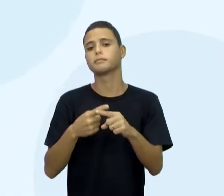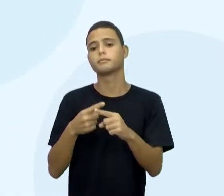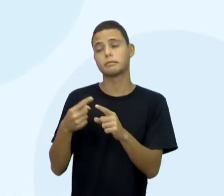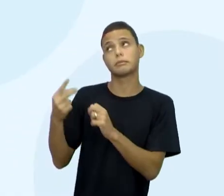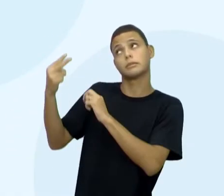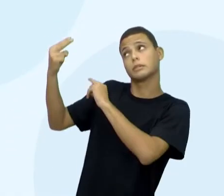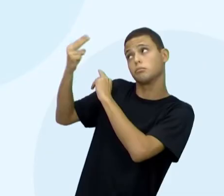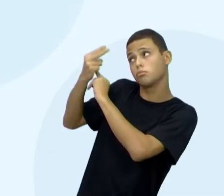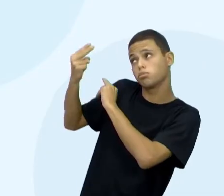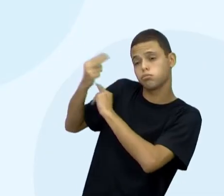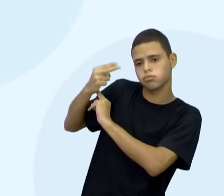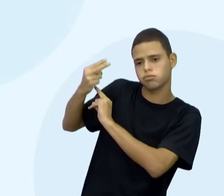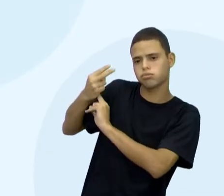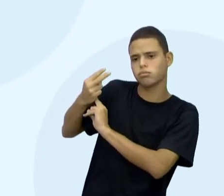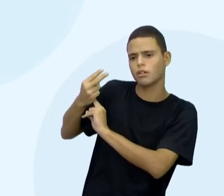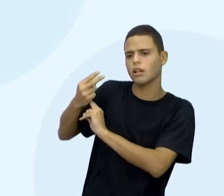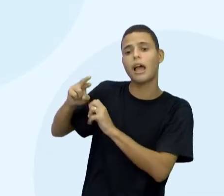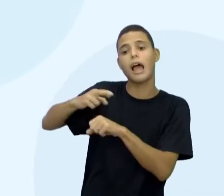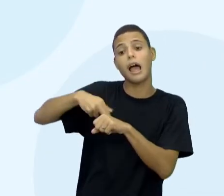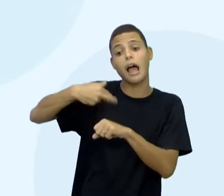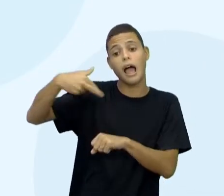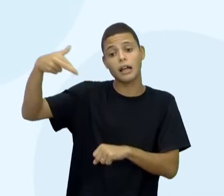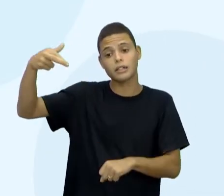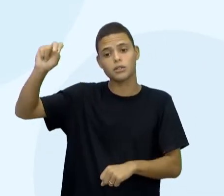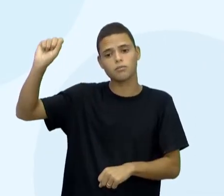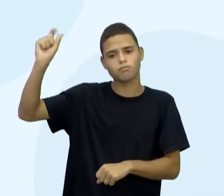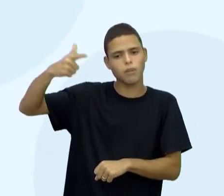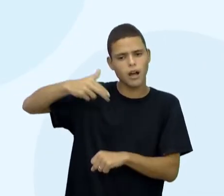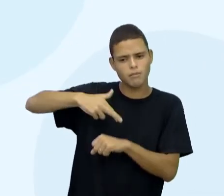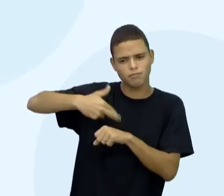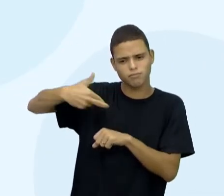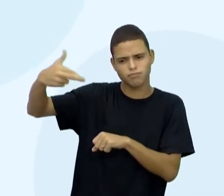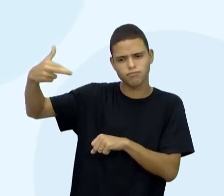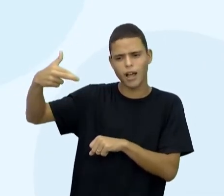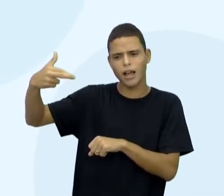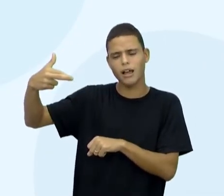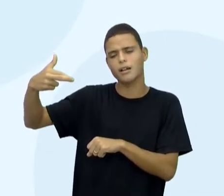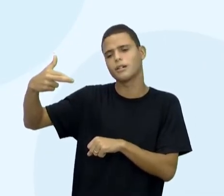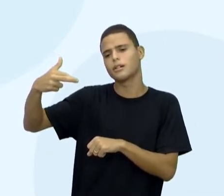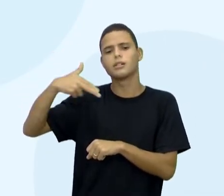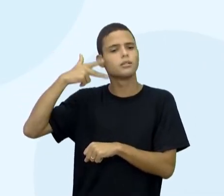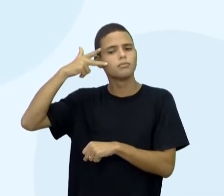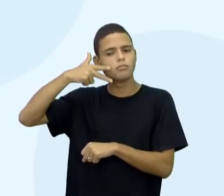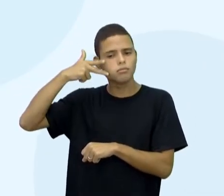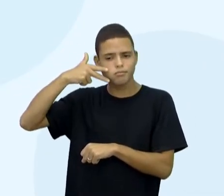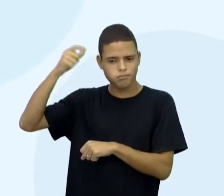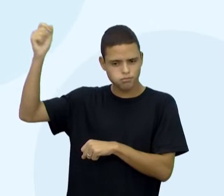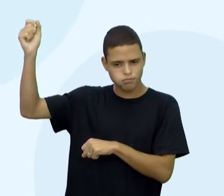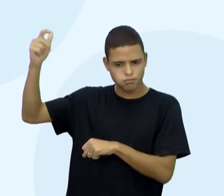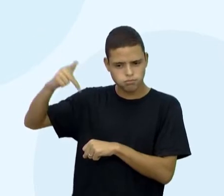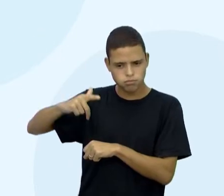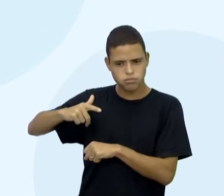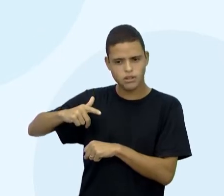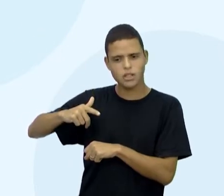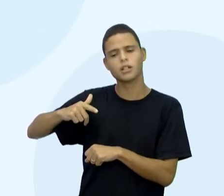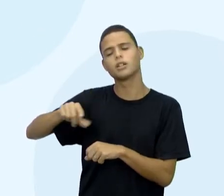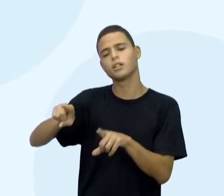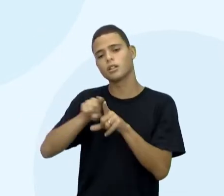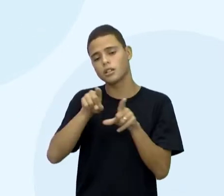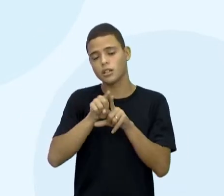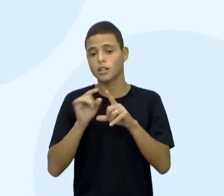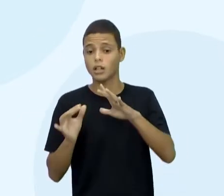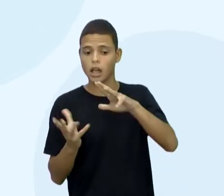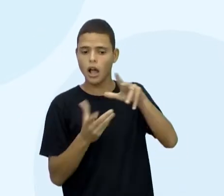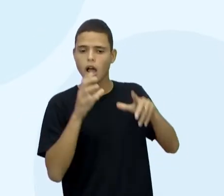da perigosa radiação ultravioleta procedente do Sol e porque permite que a Terra mantenha o